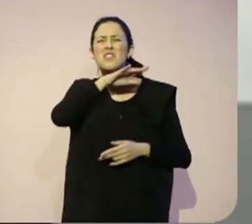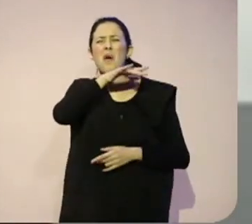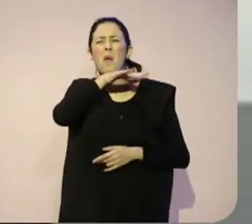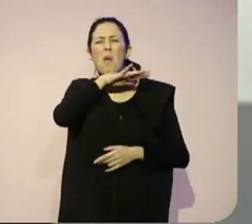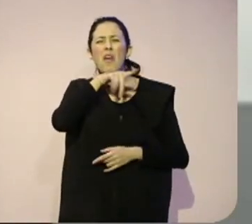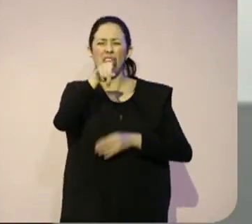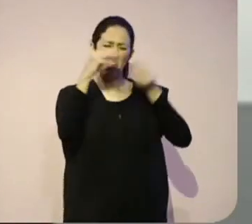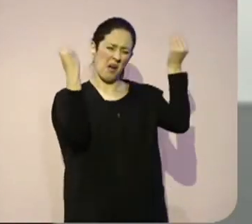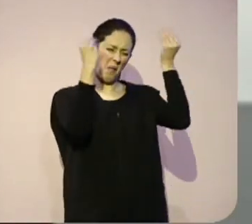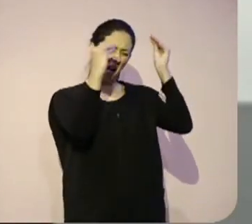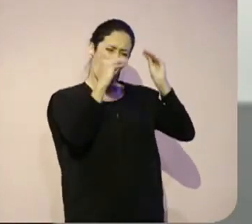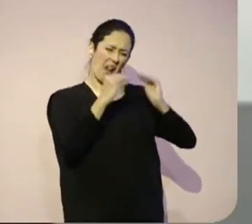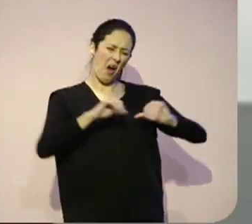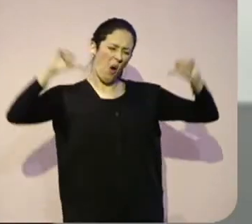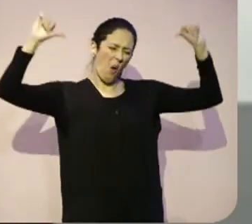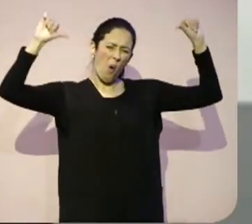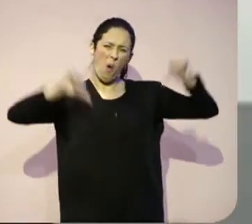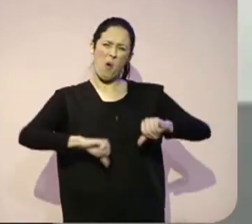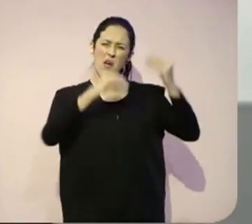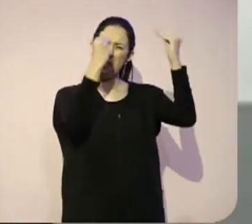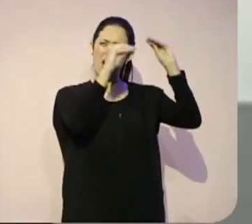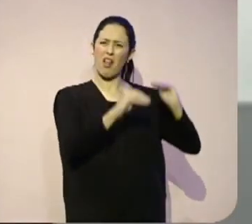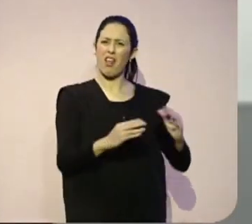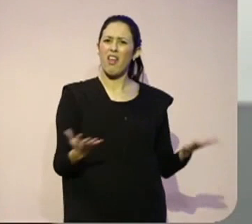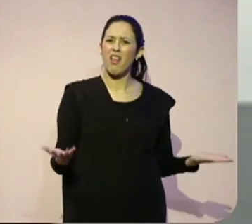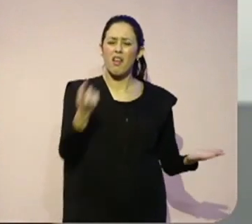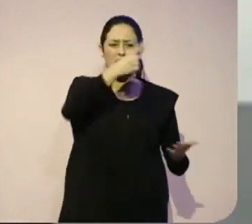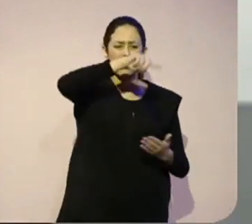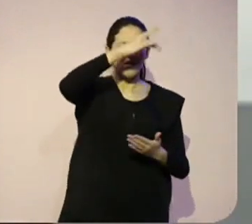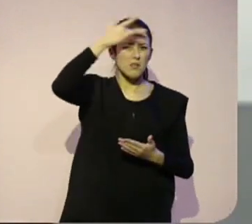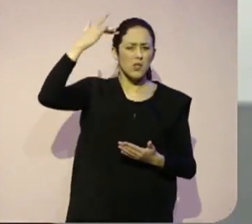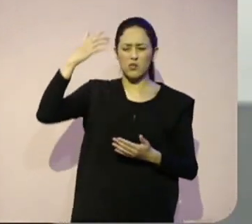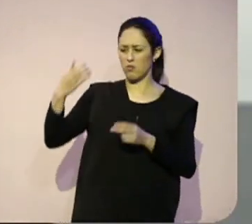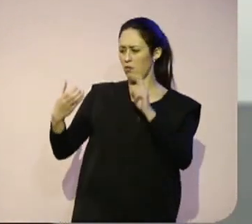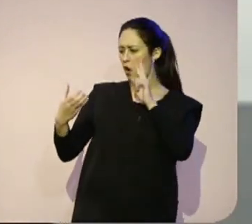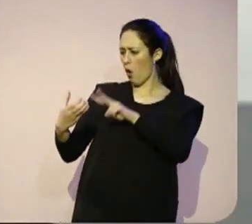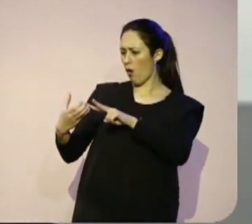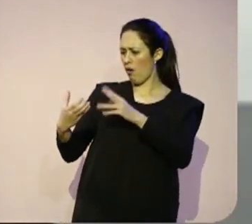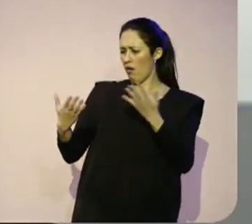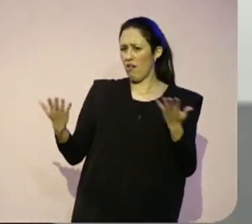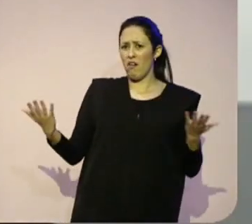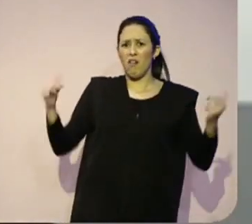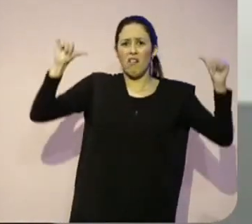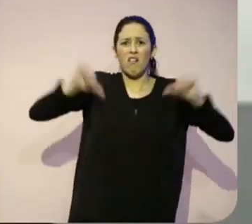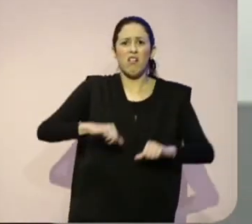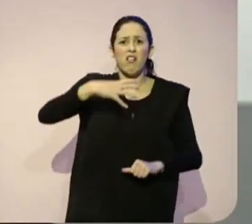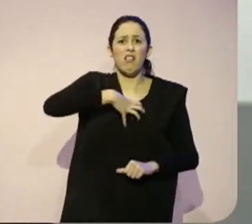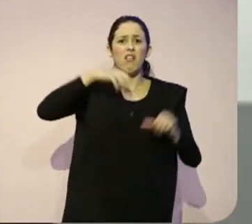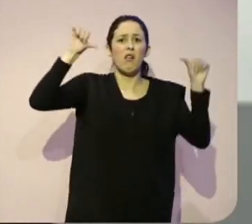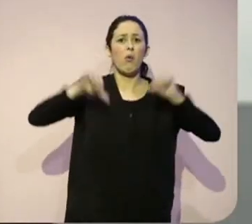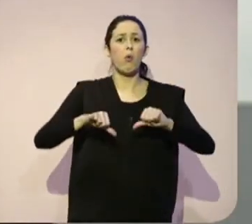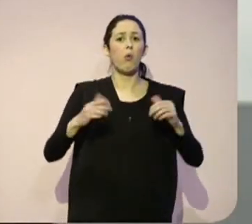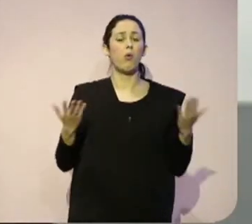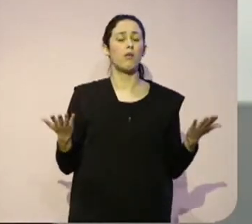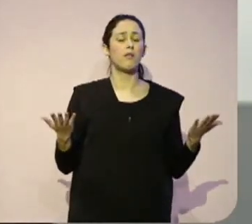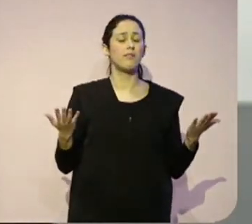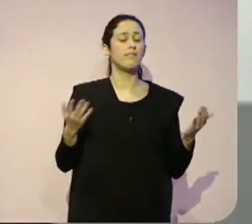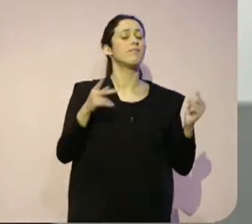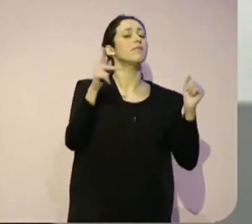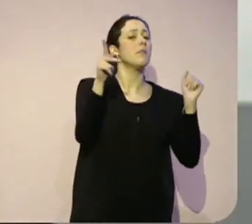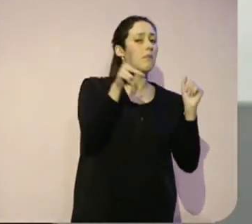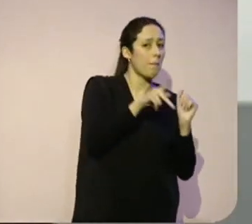só aumentar a crise existencial delas. O que Pedro e João estão